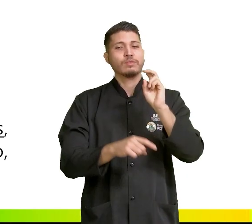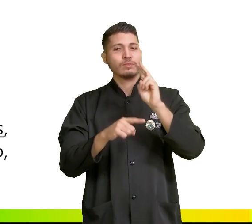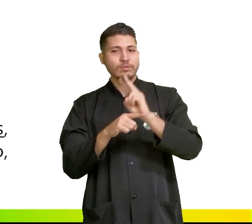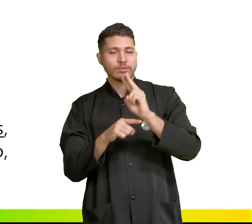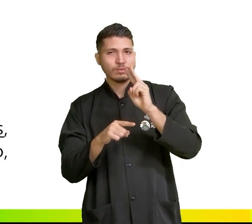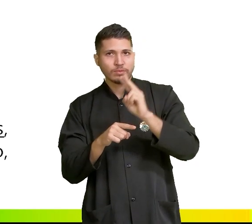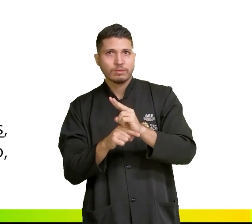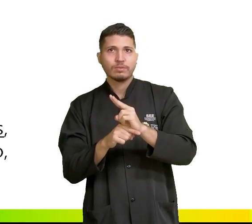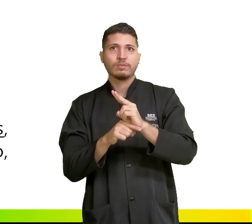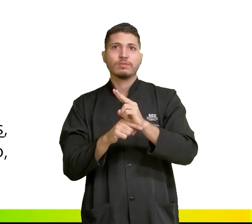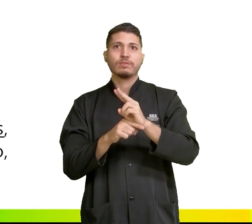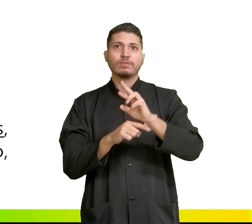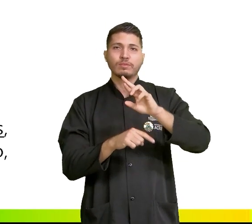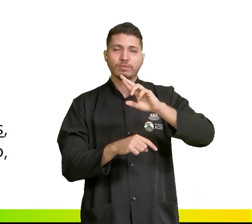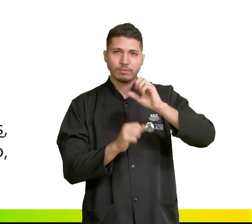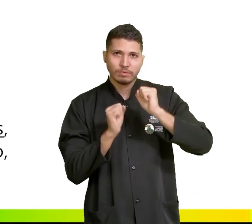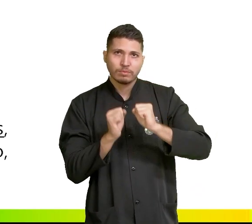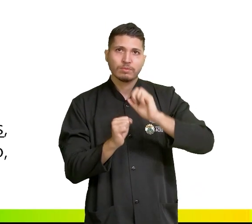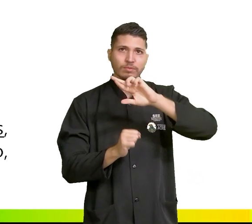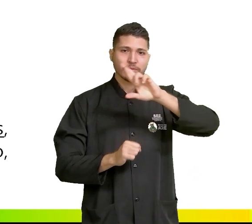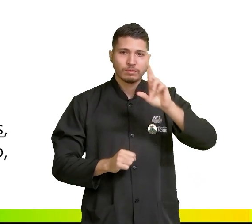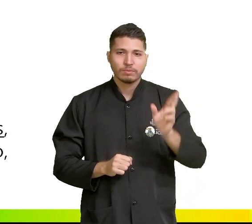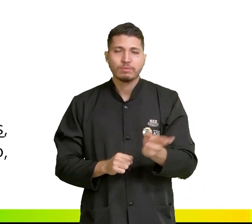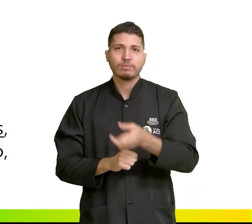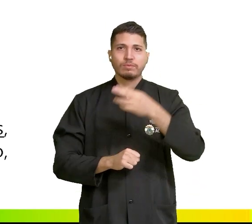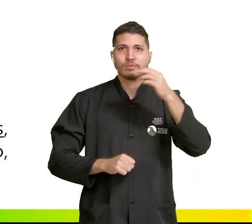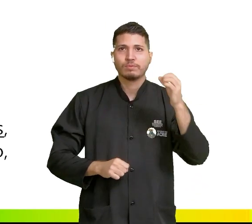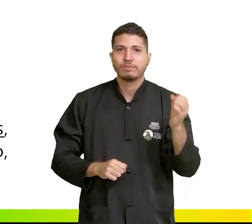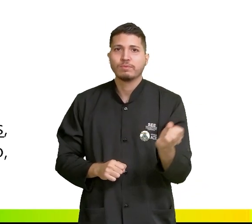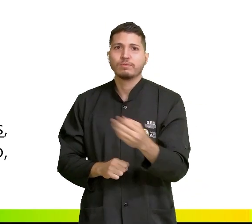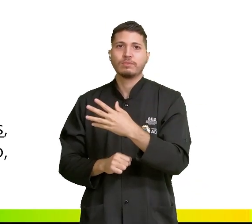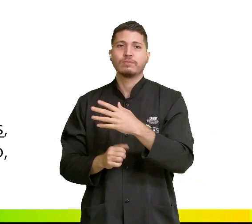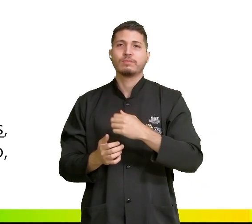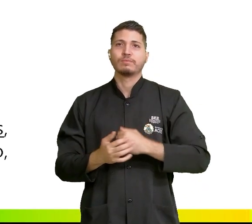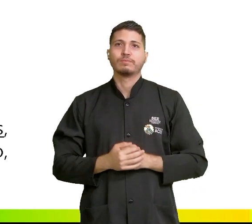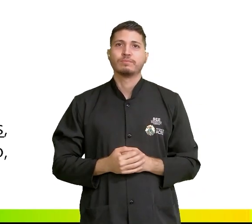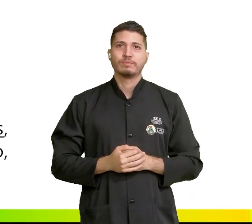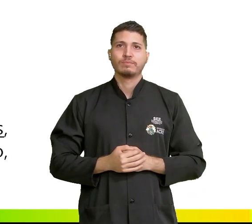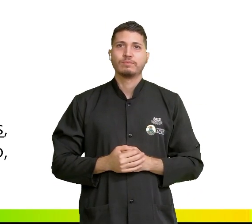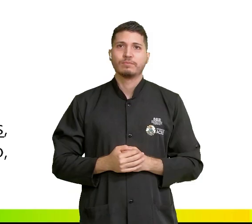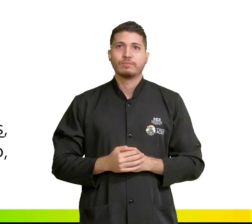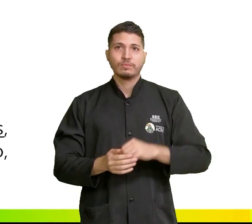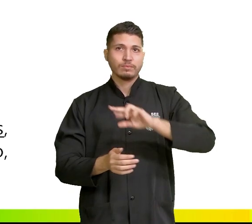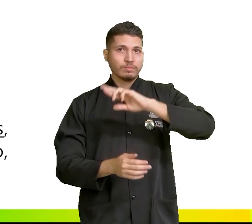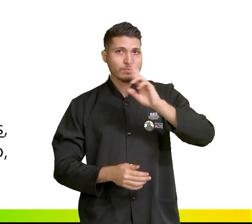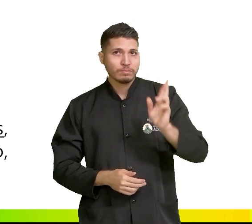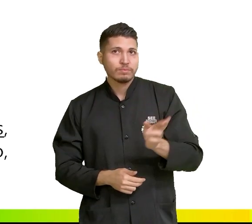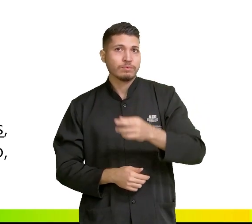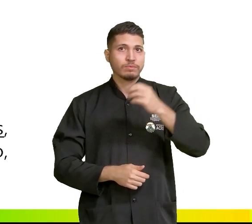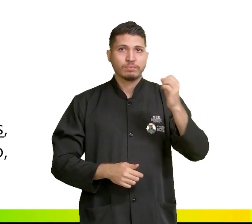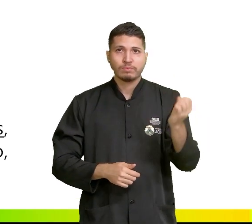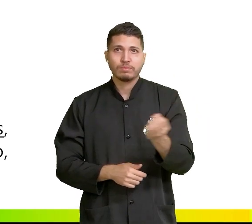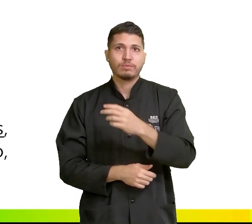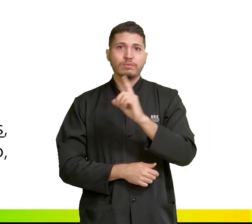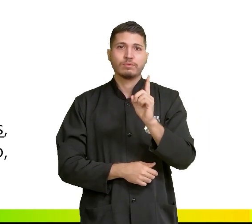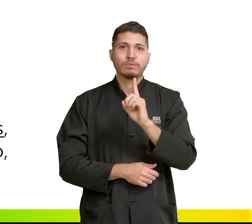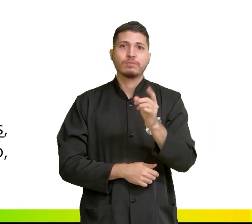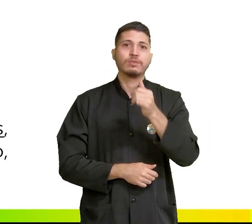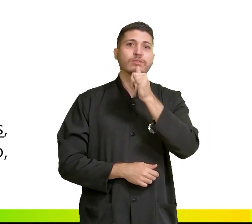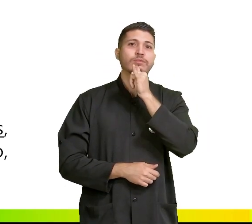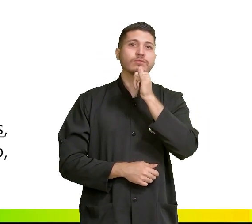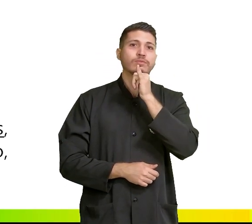podem ser renováveis. Agora, os recursos não renováveis, a gente tem como exemplo